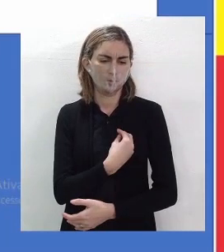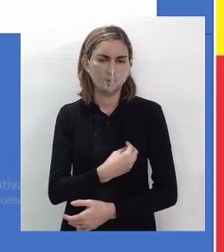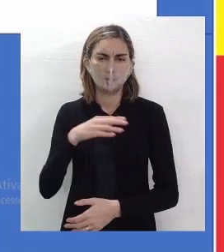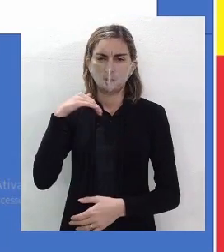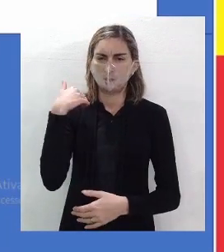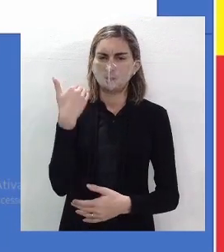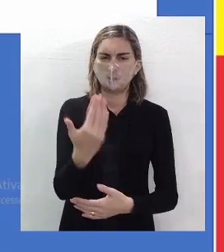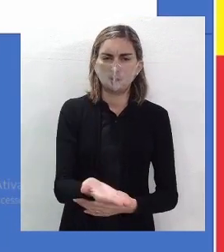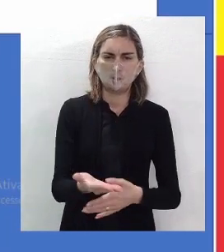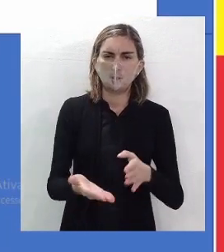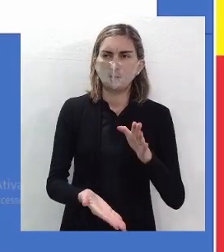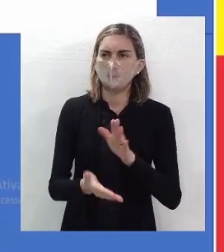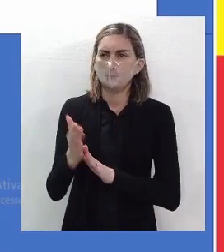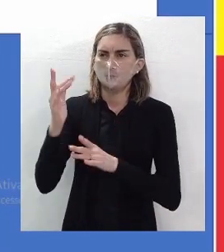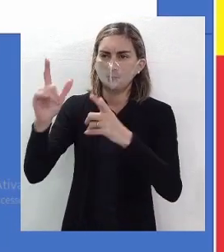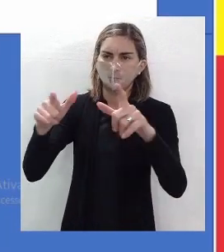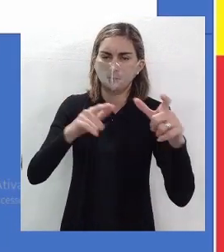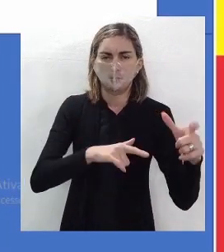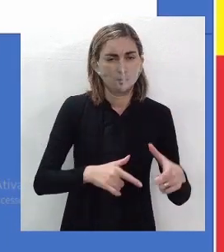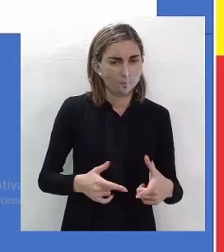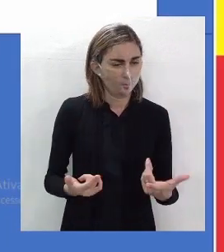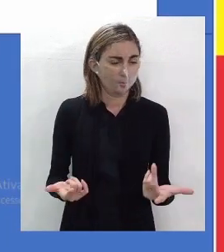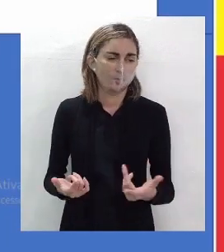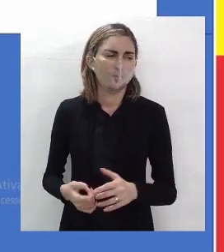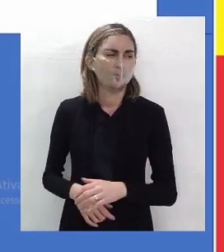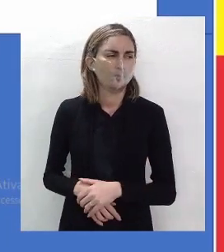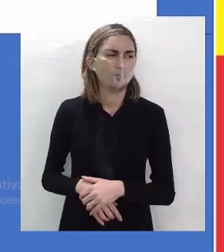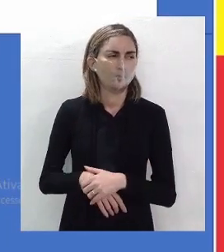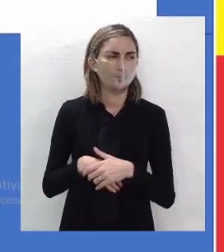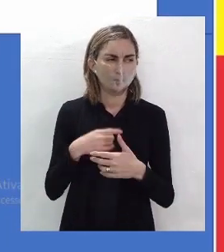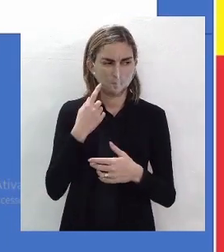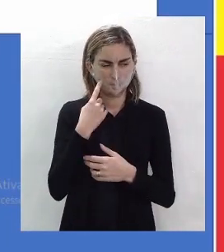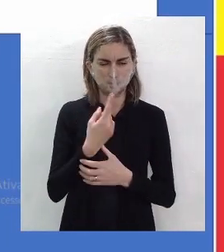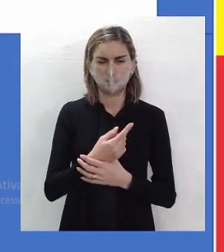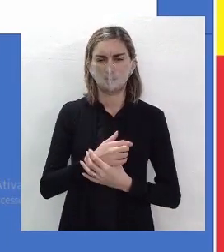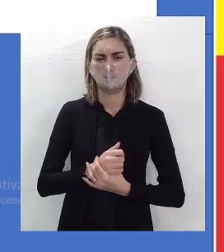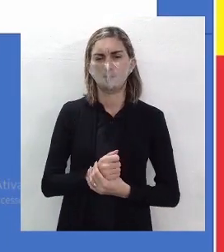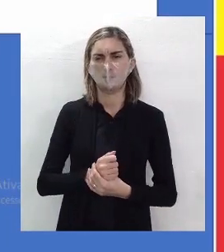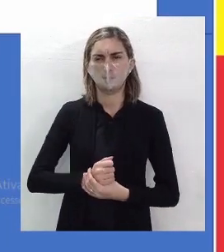Sem Destino. Vamos dar uma olhada agora.